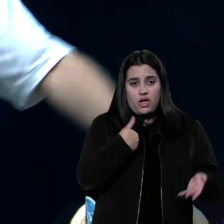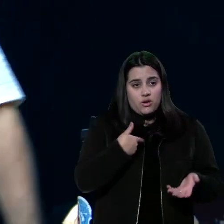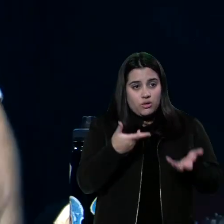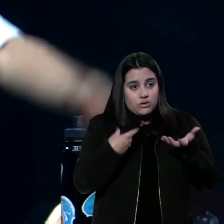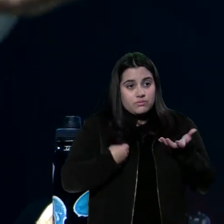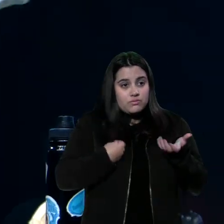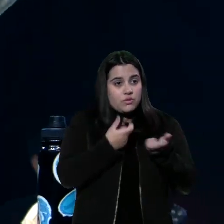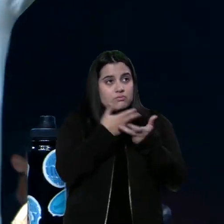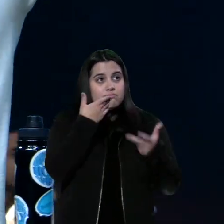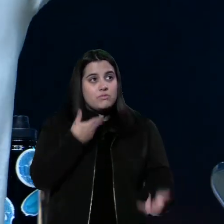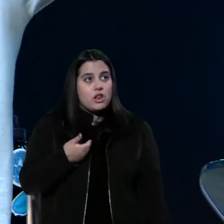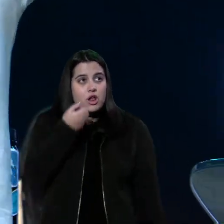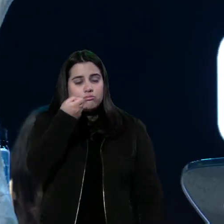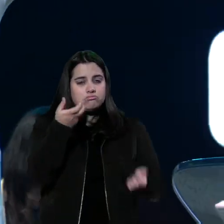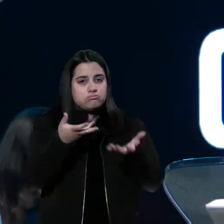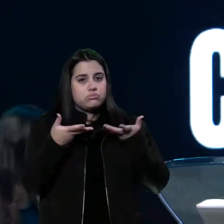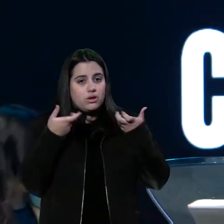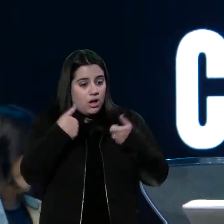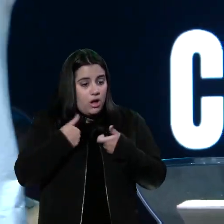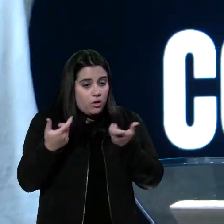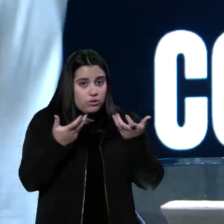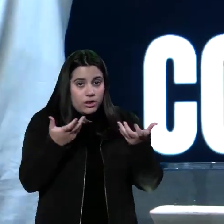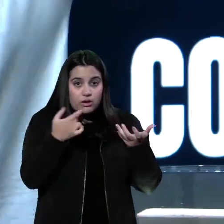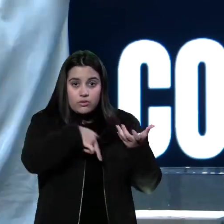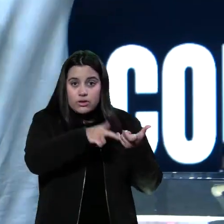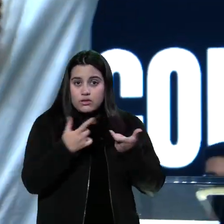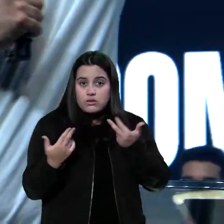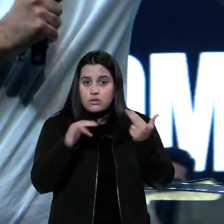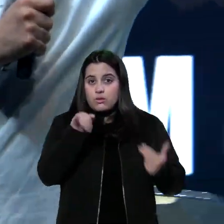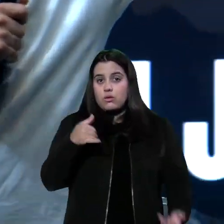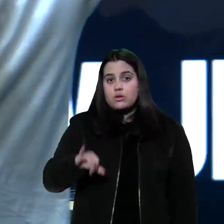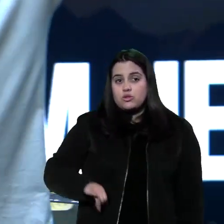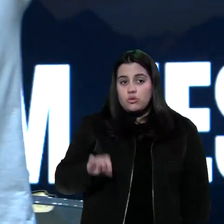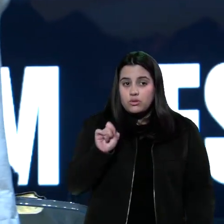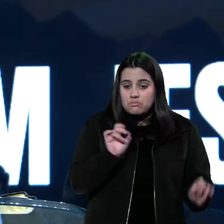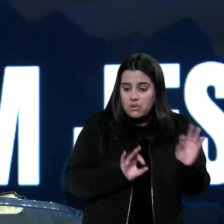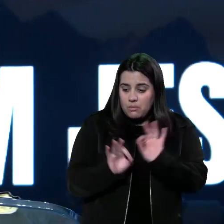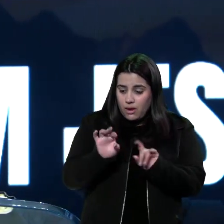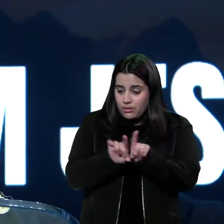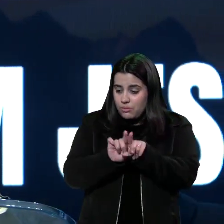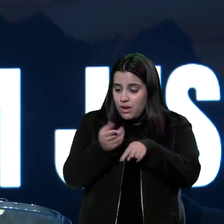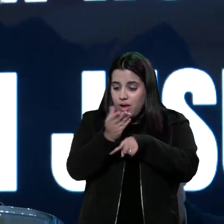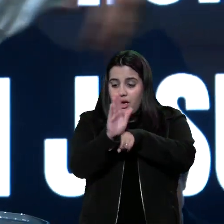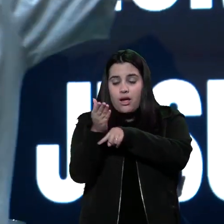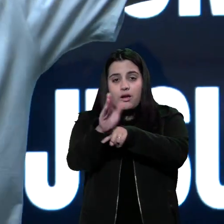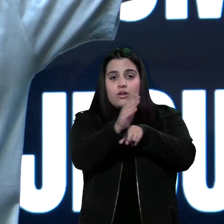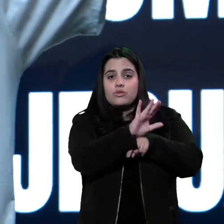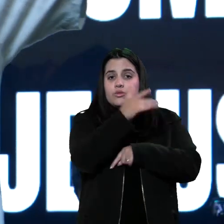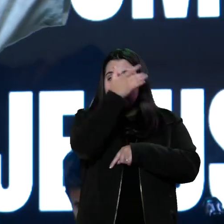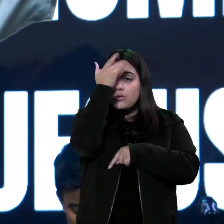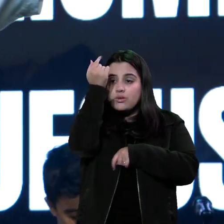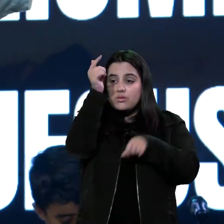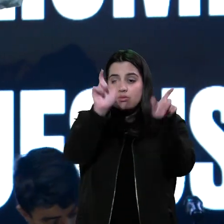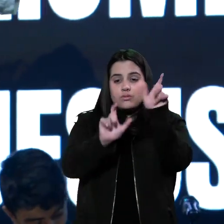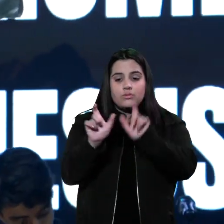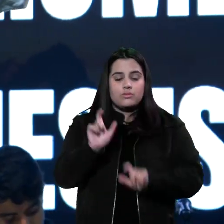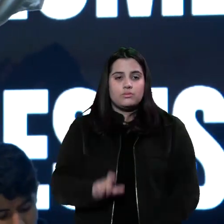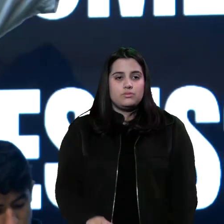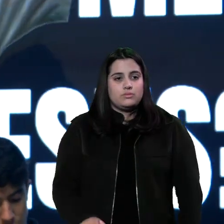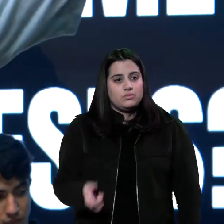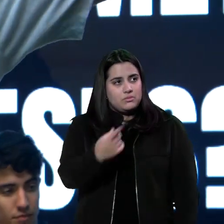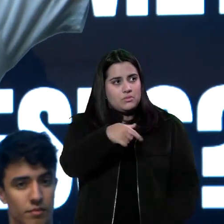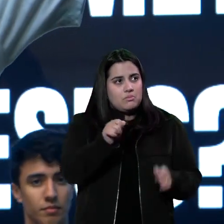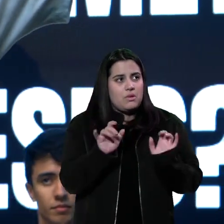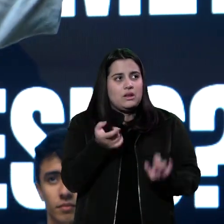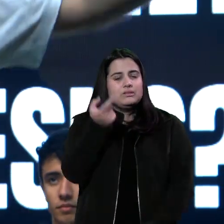coisas maiores. Eu quero que, como Jó, você prepare o caminho de outras pessoas até Deus. Sai do tribunal. Sai